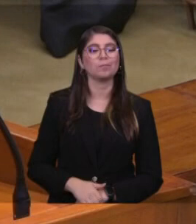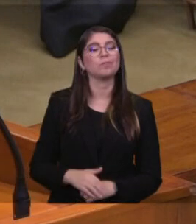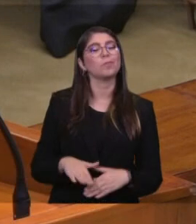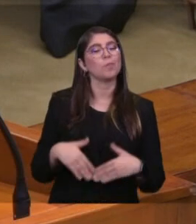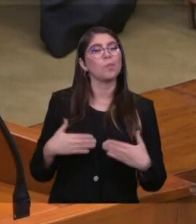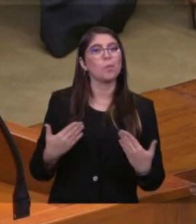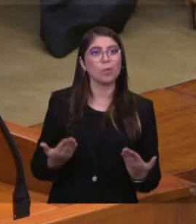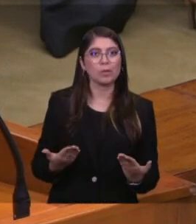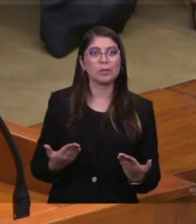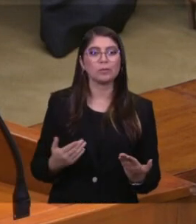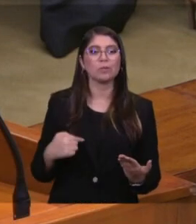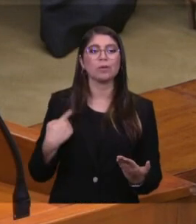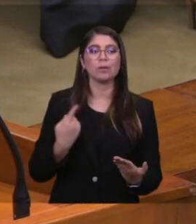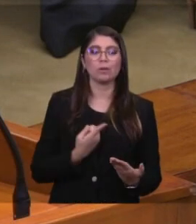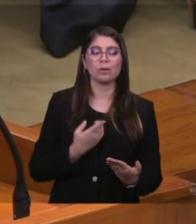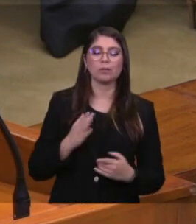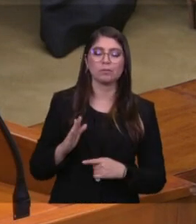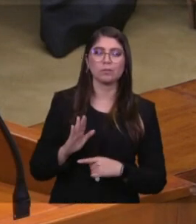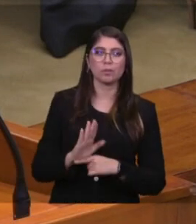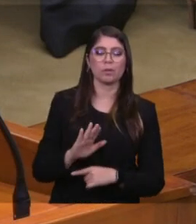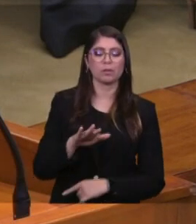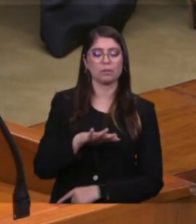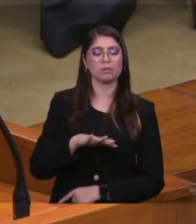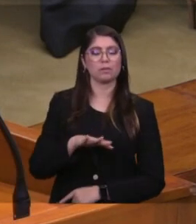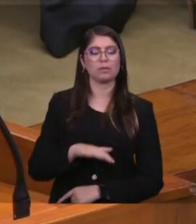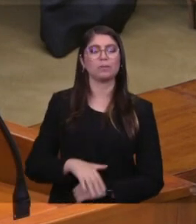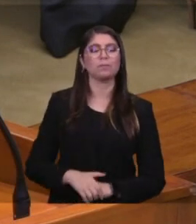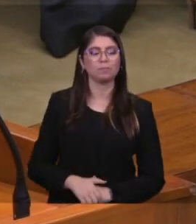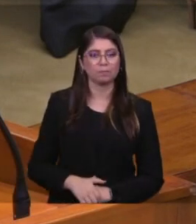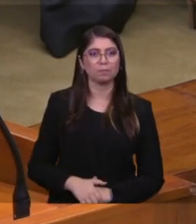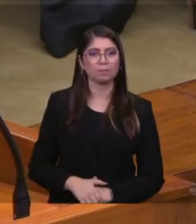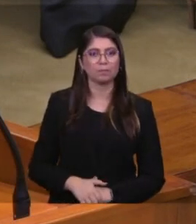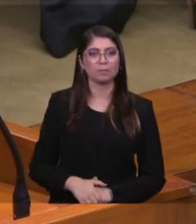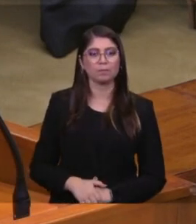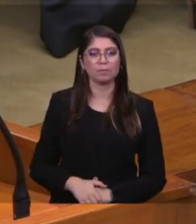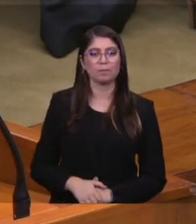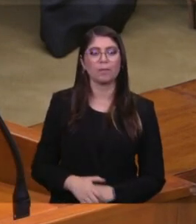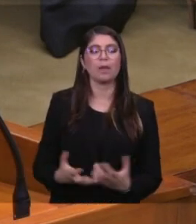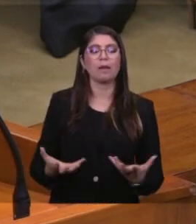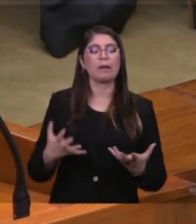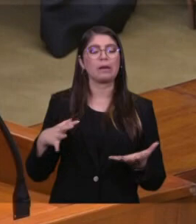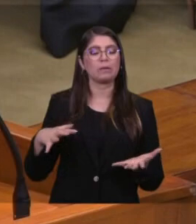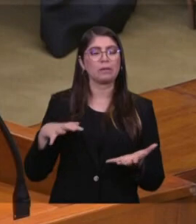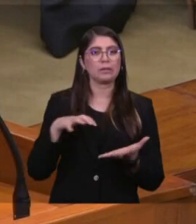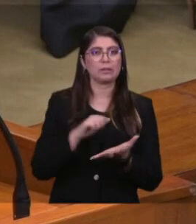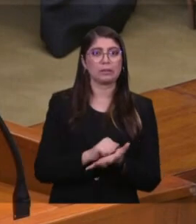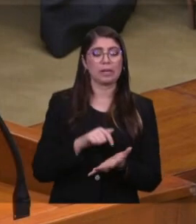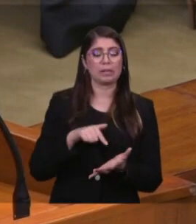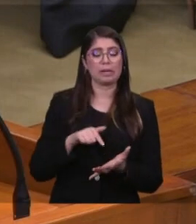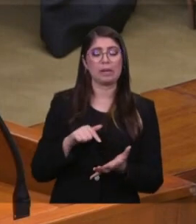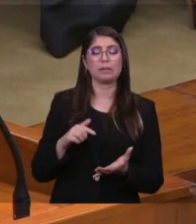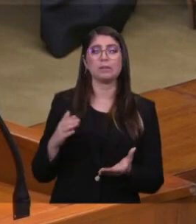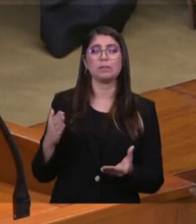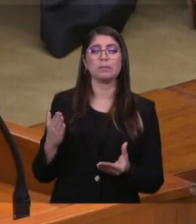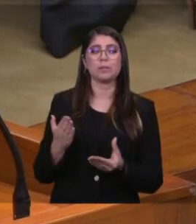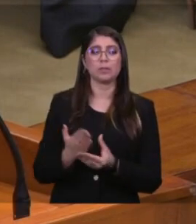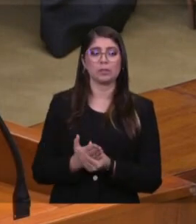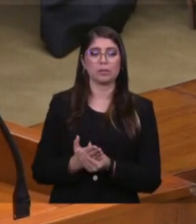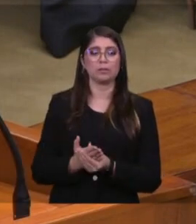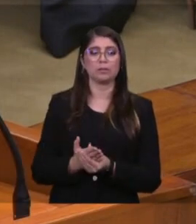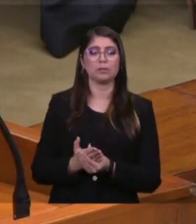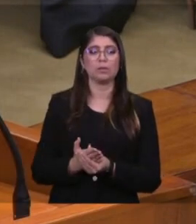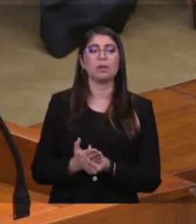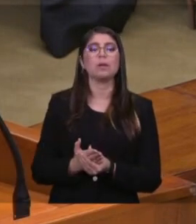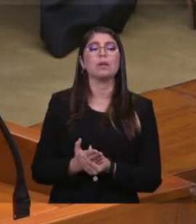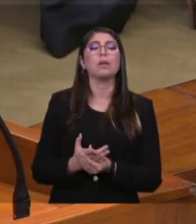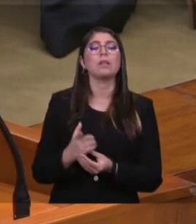excelências, a nossa contribuição é nesse sentido. Gostaria de registrar também que esta ação é uma ação de